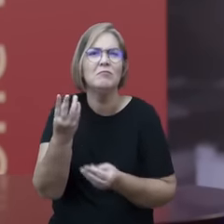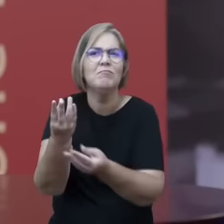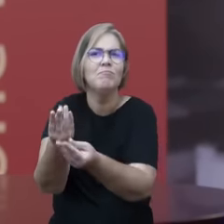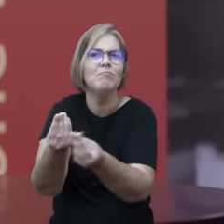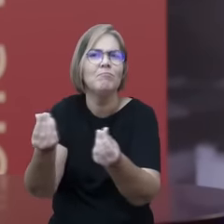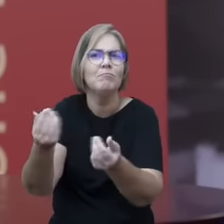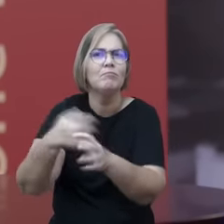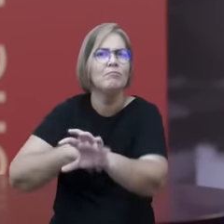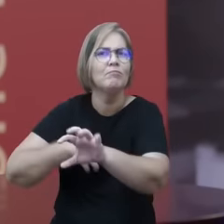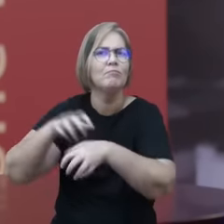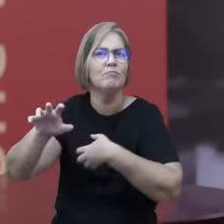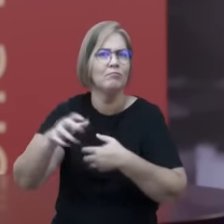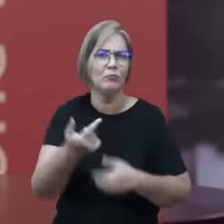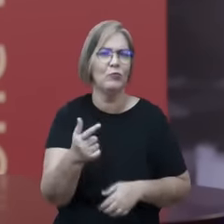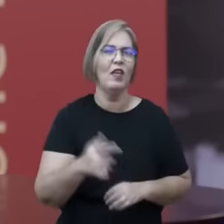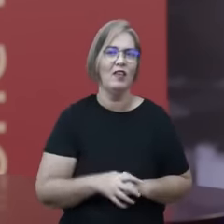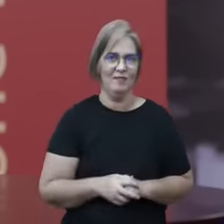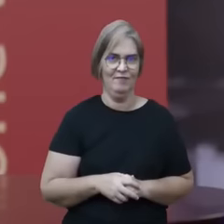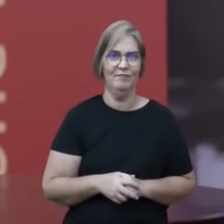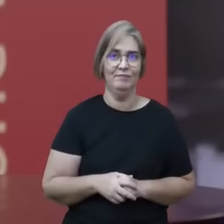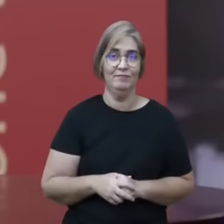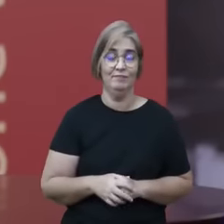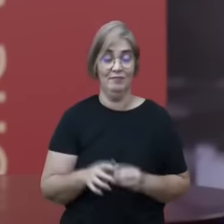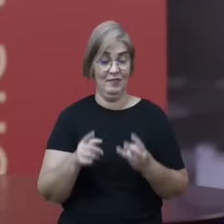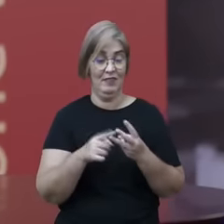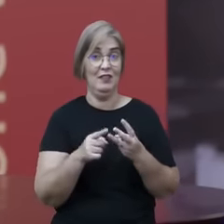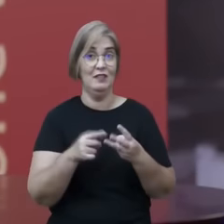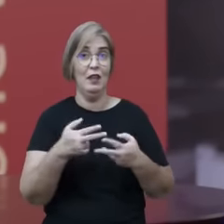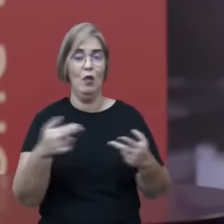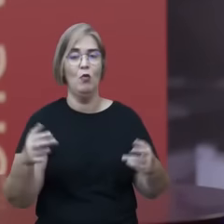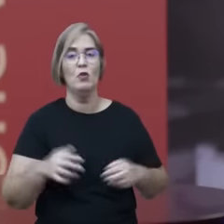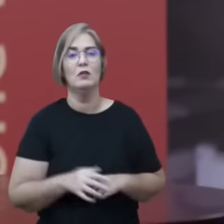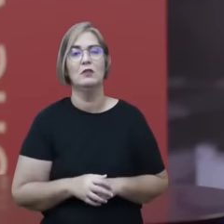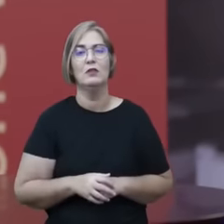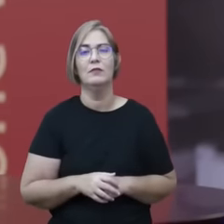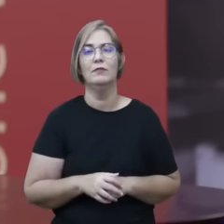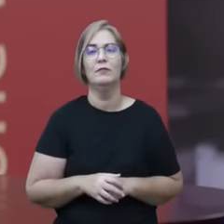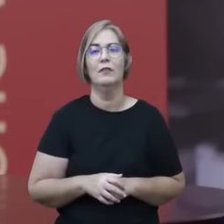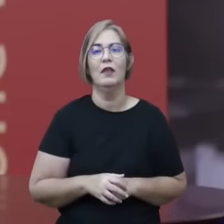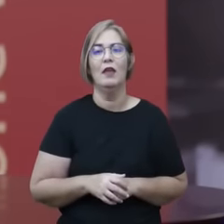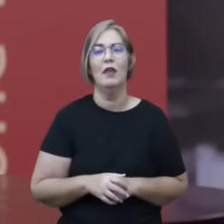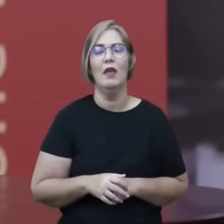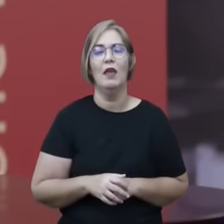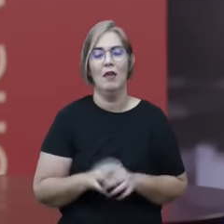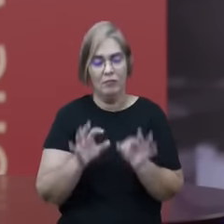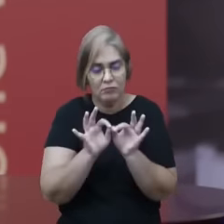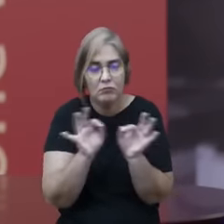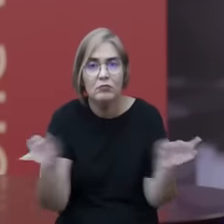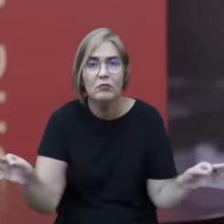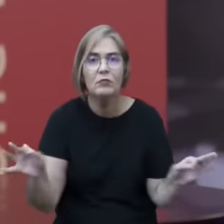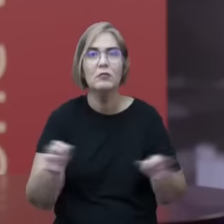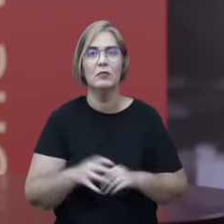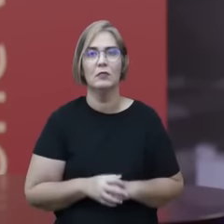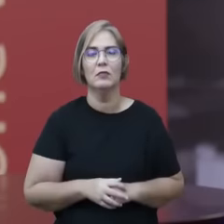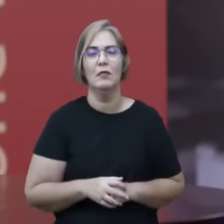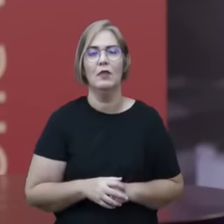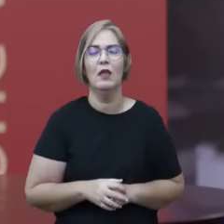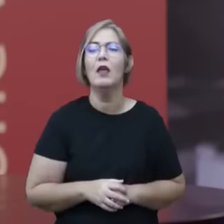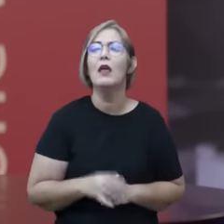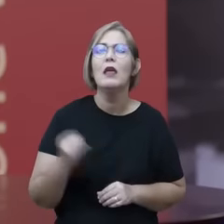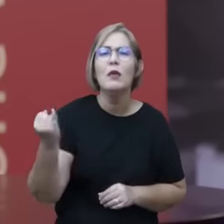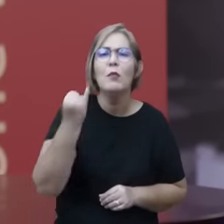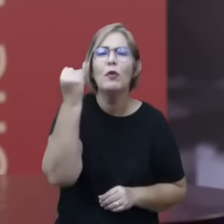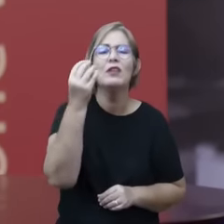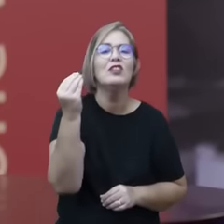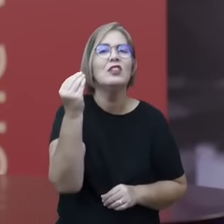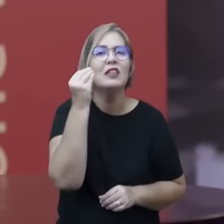ceticismo. Terceira tarefa, alteridade. não é buscar justamente esse essa tentativa, né,